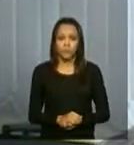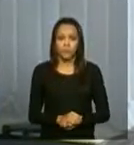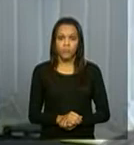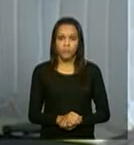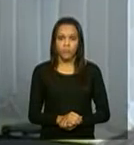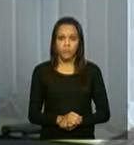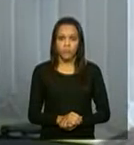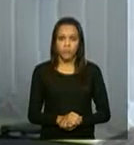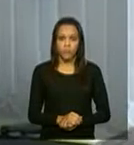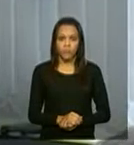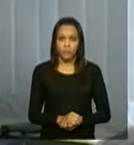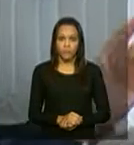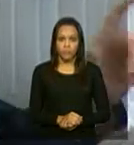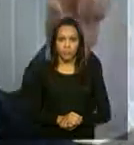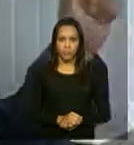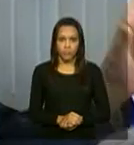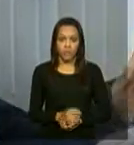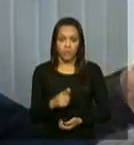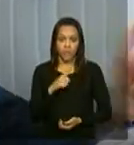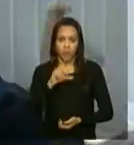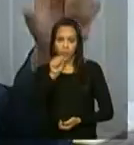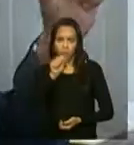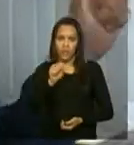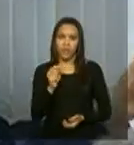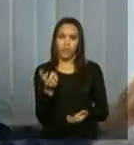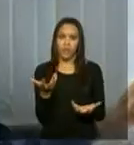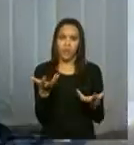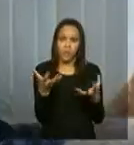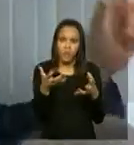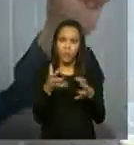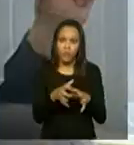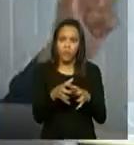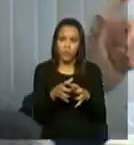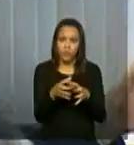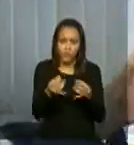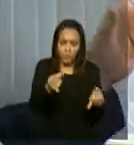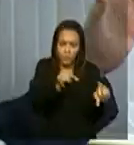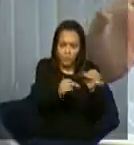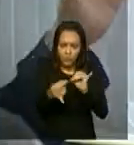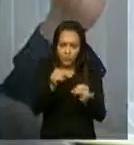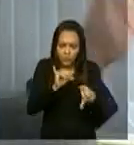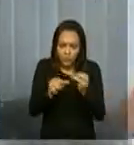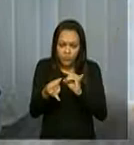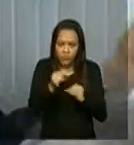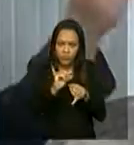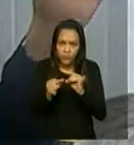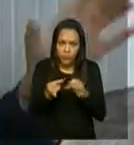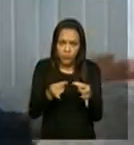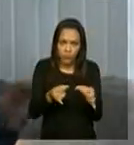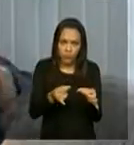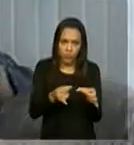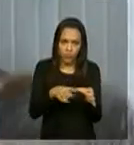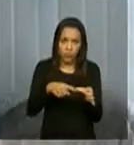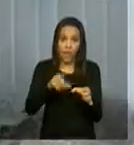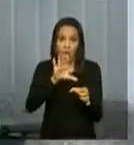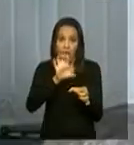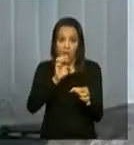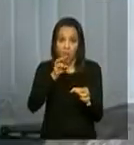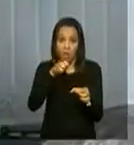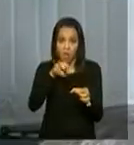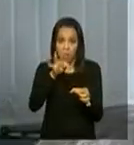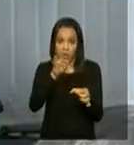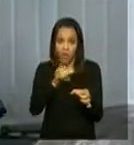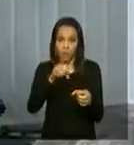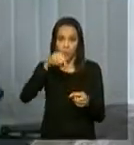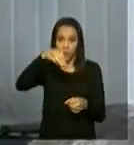quero incluindo composto químico encolhendo o elemento metálico e metal evento em si um